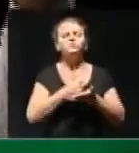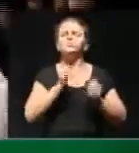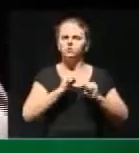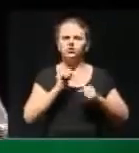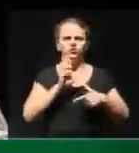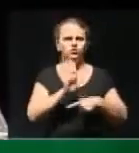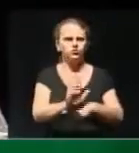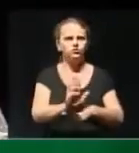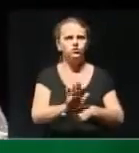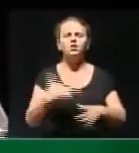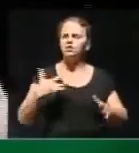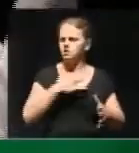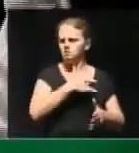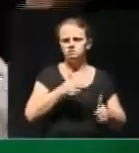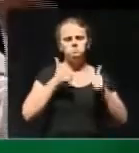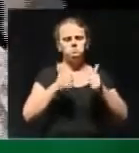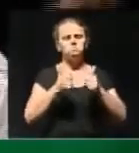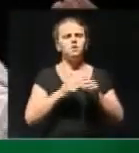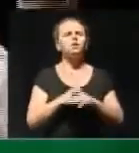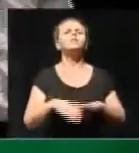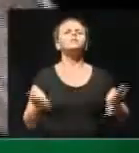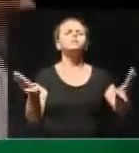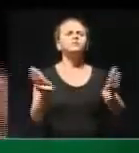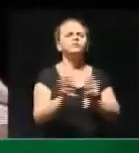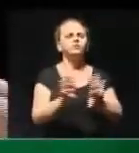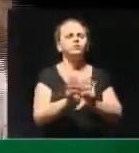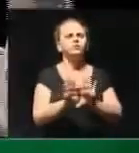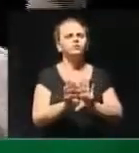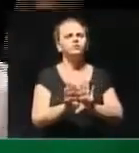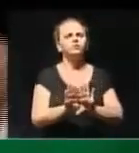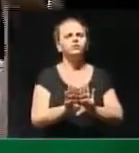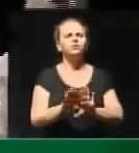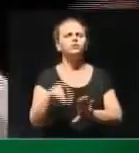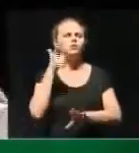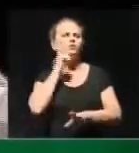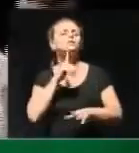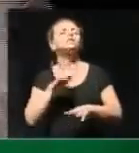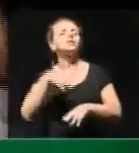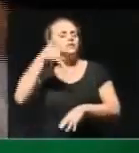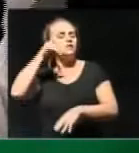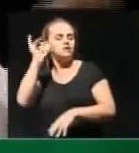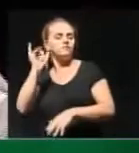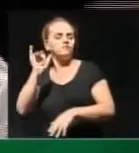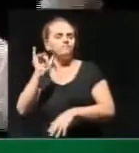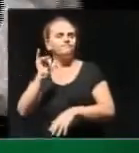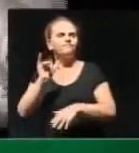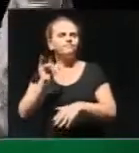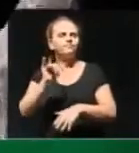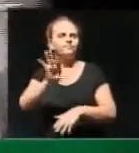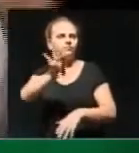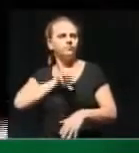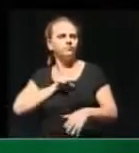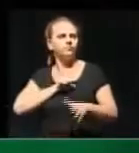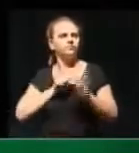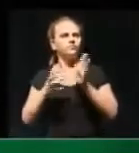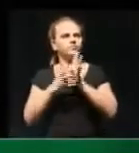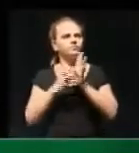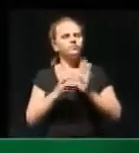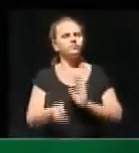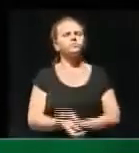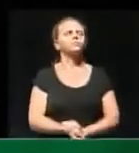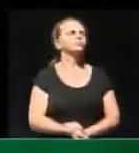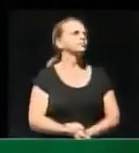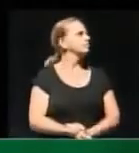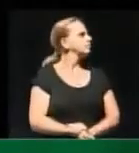dar saúde para aquela pessoa, mas também tem o potencial de evitar a transmissão de uma pessoa para outra, no caso, transmissão